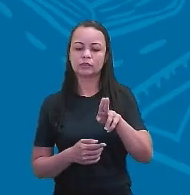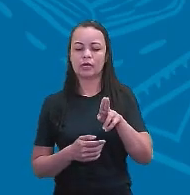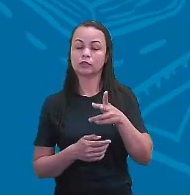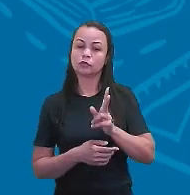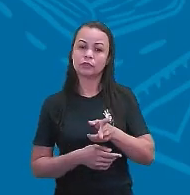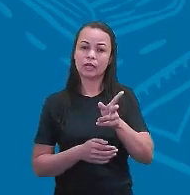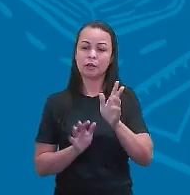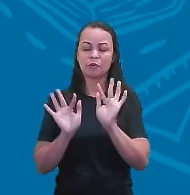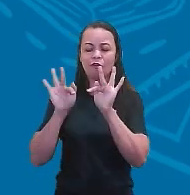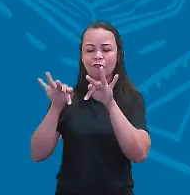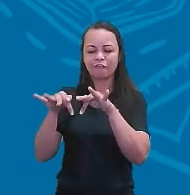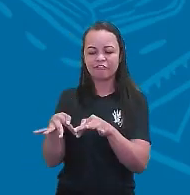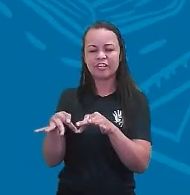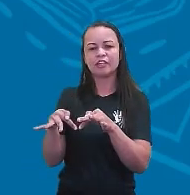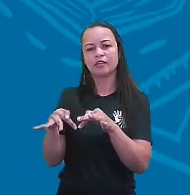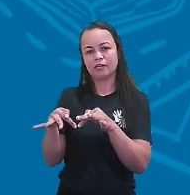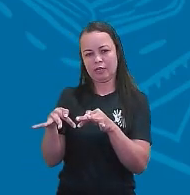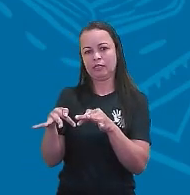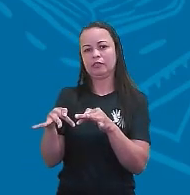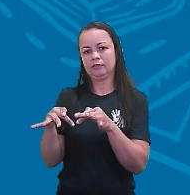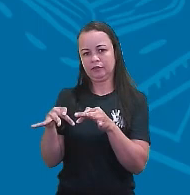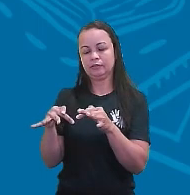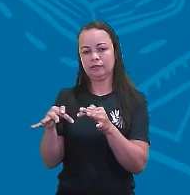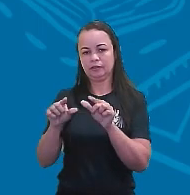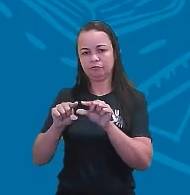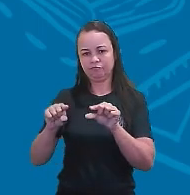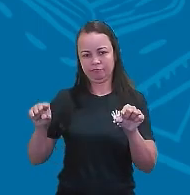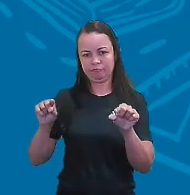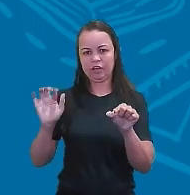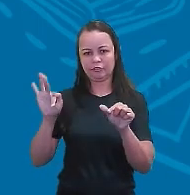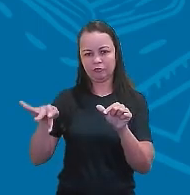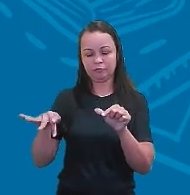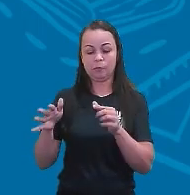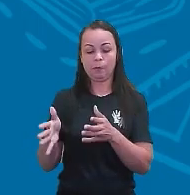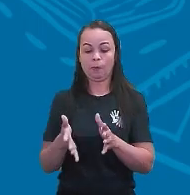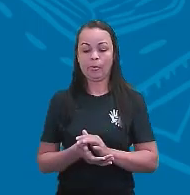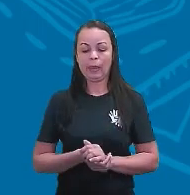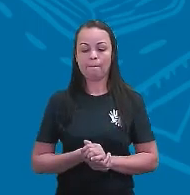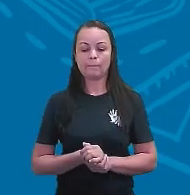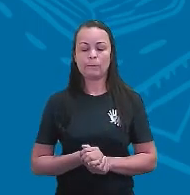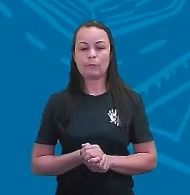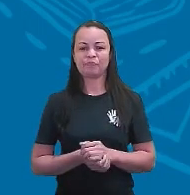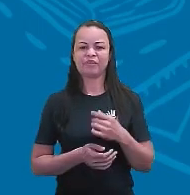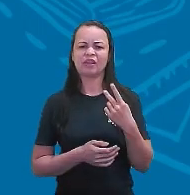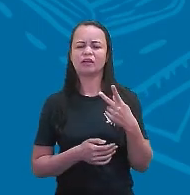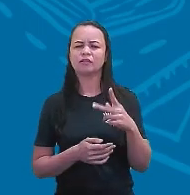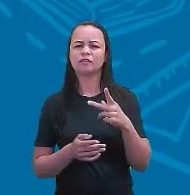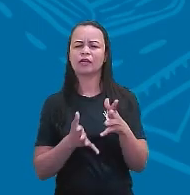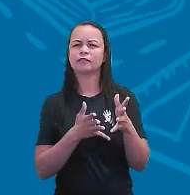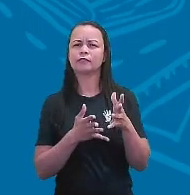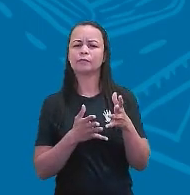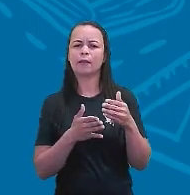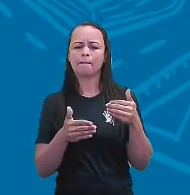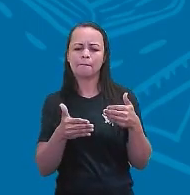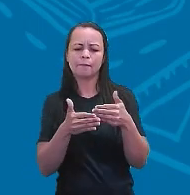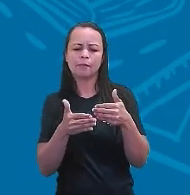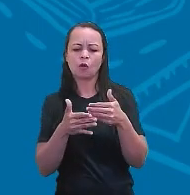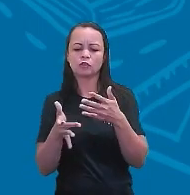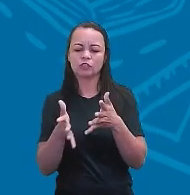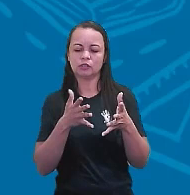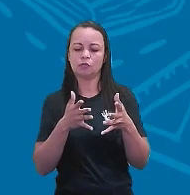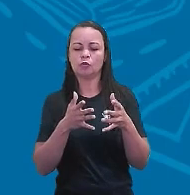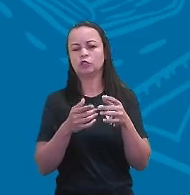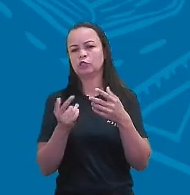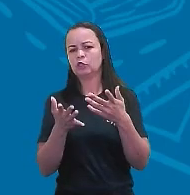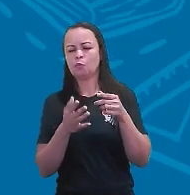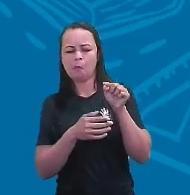sempre lá no finzinho das orações, tá bom? E ele está sempre perto de uma pontuação, como